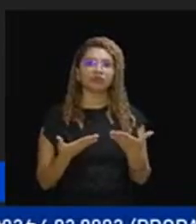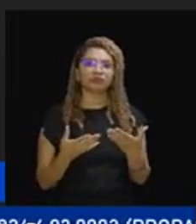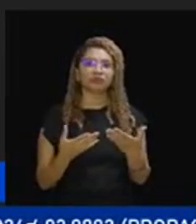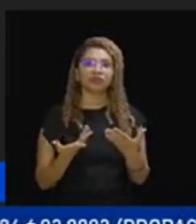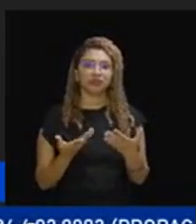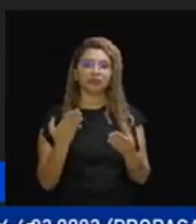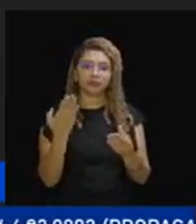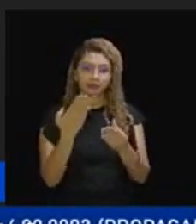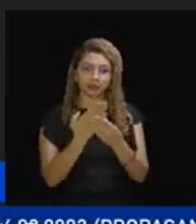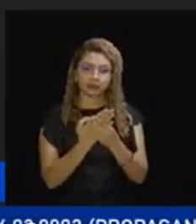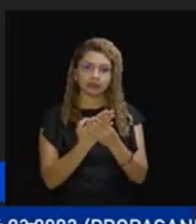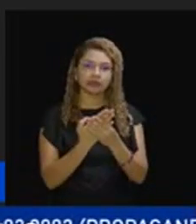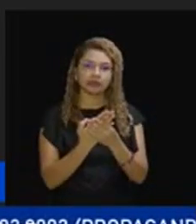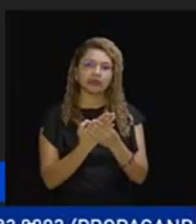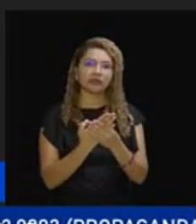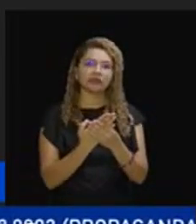do